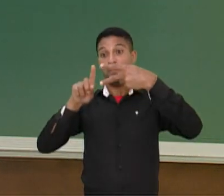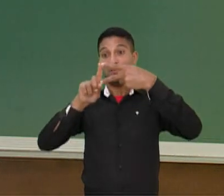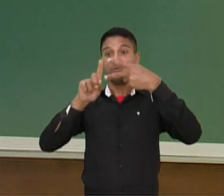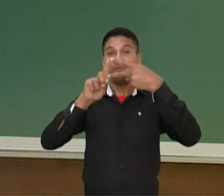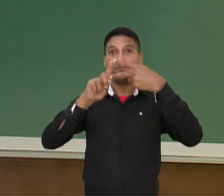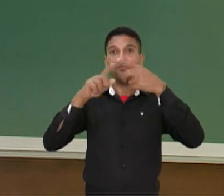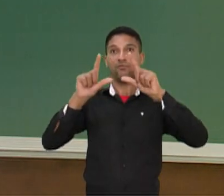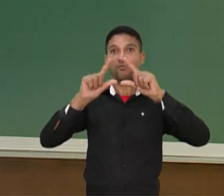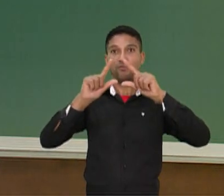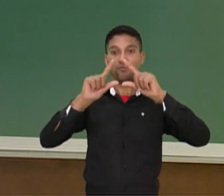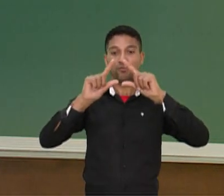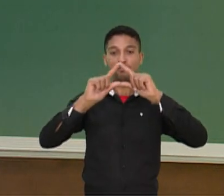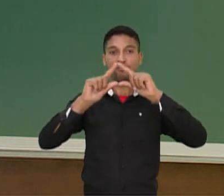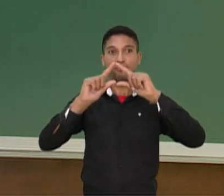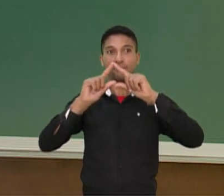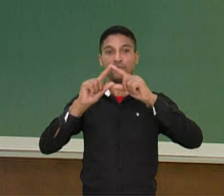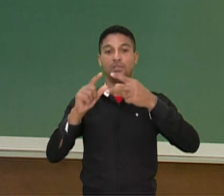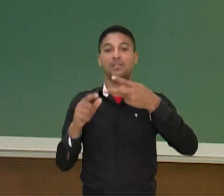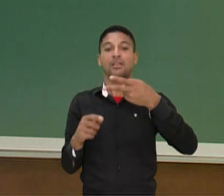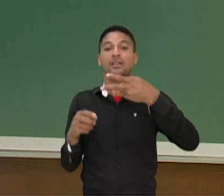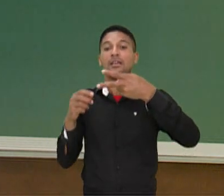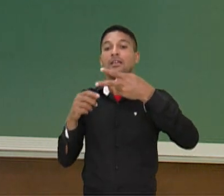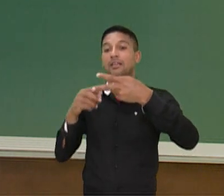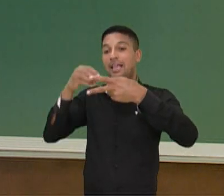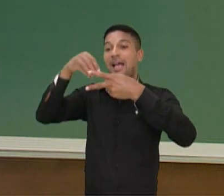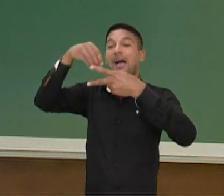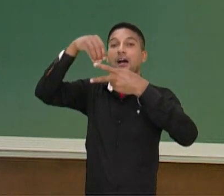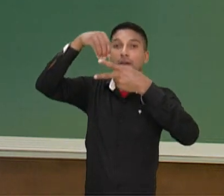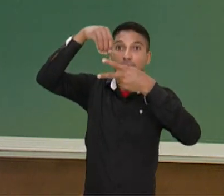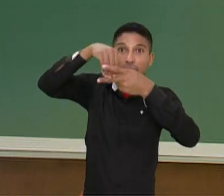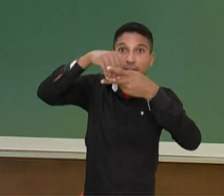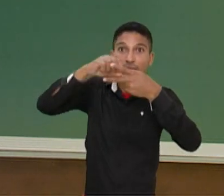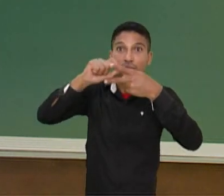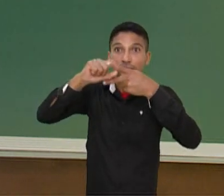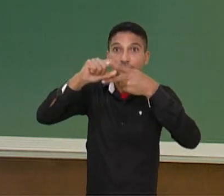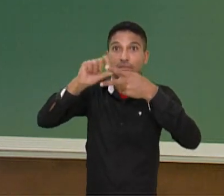de qualquer triângulo, lembram disso? Dá